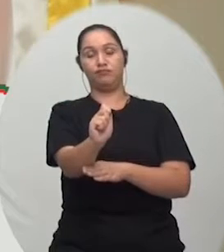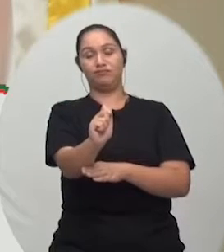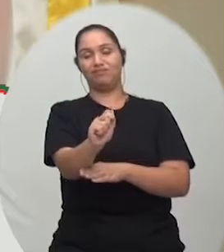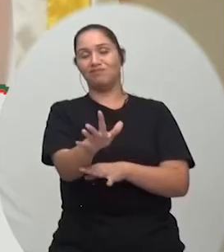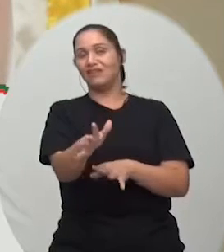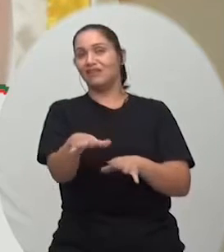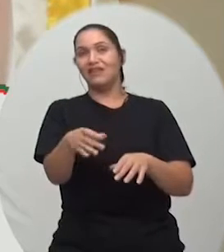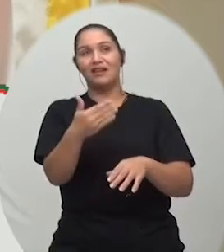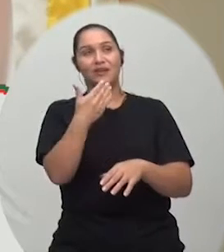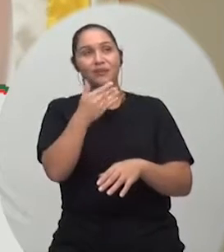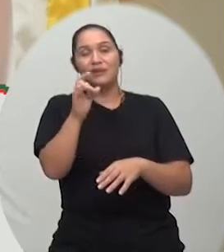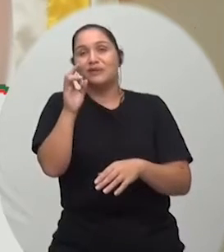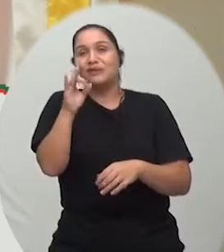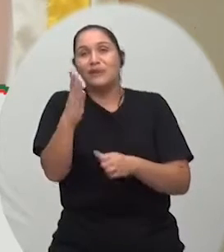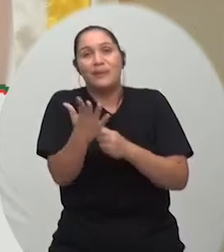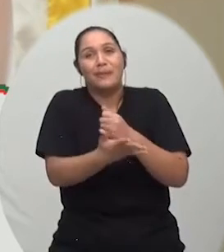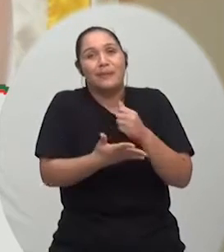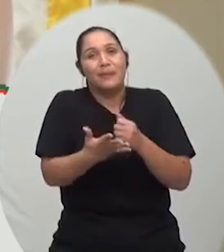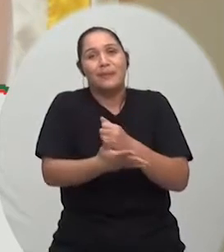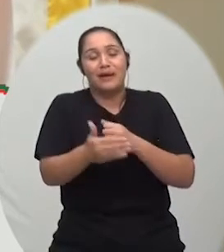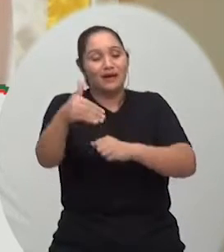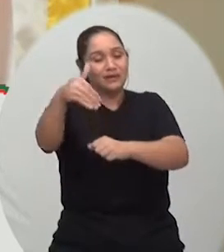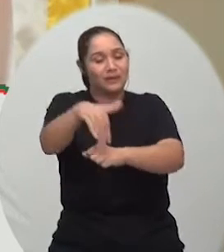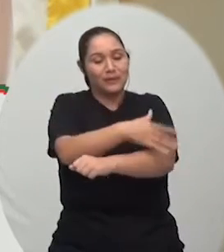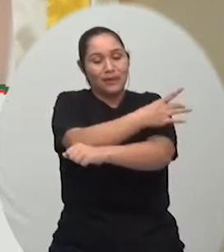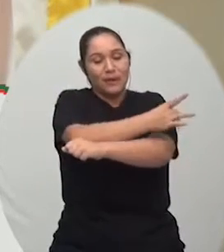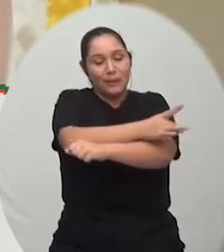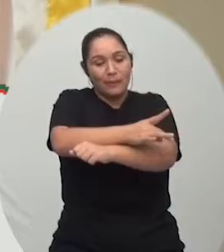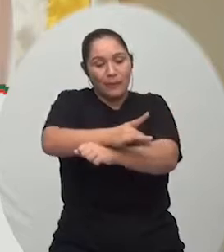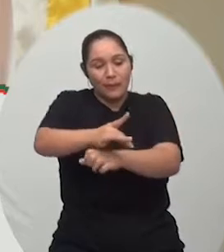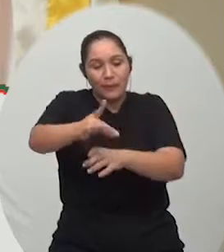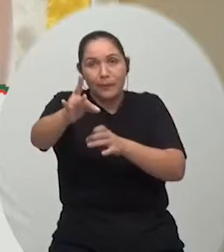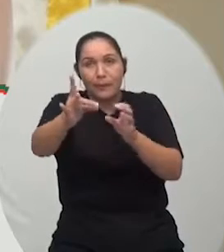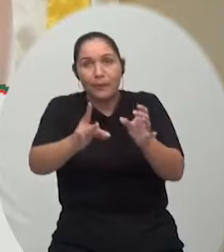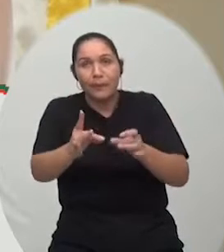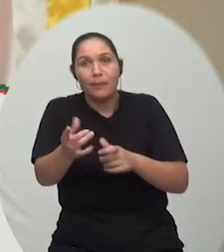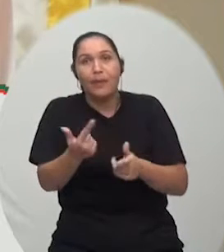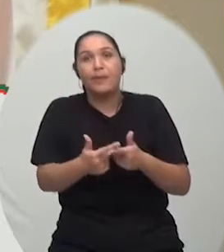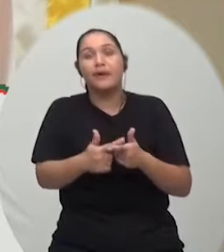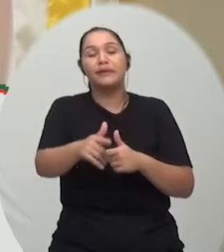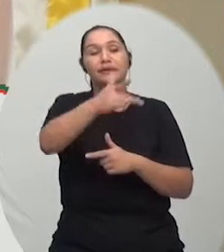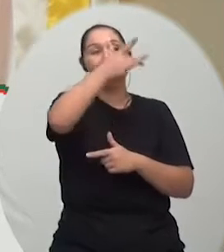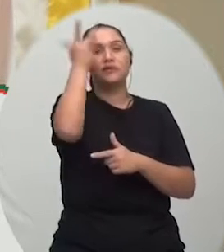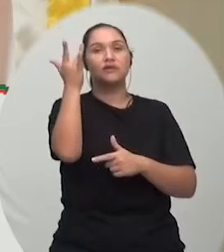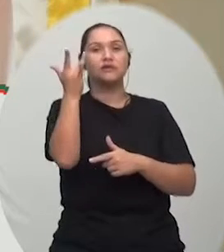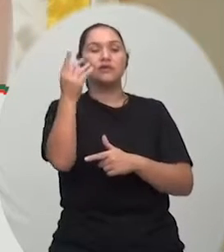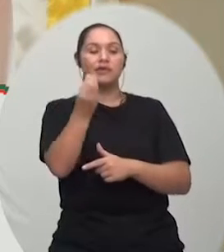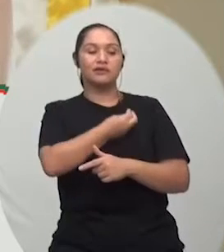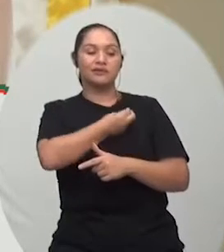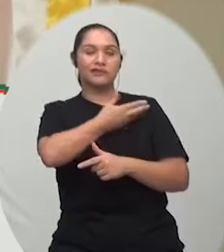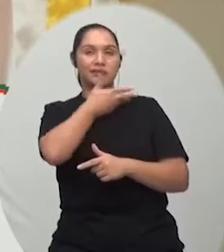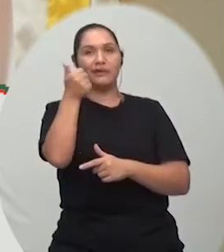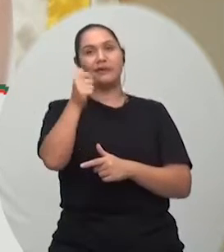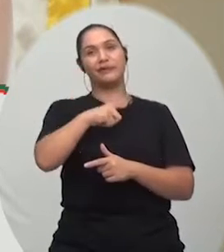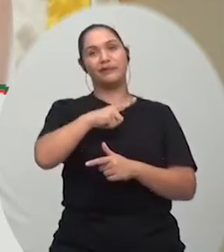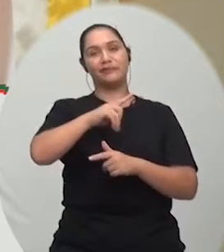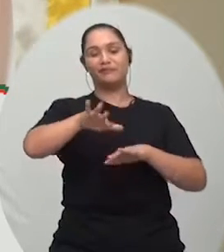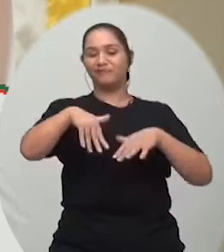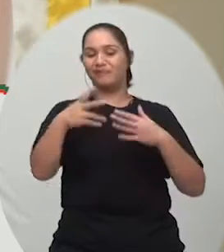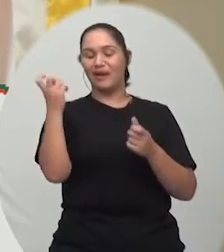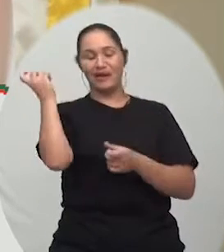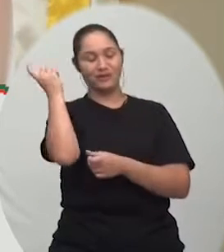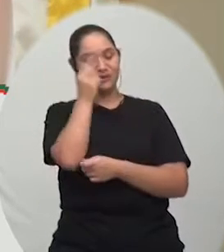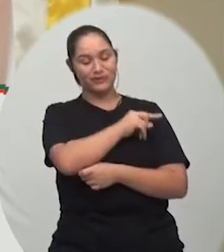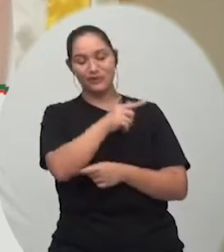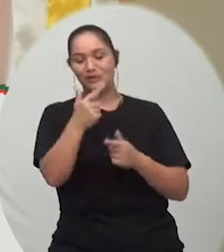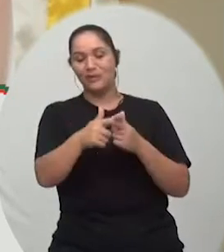básico, patrulhamento, colocação de material, é tornar a vida das pessoas um pouquinho melhor. Então, gravíssimo, né, a situação do córrego,